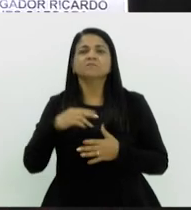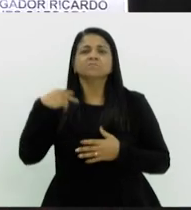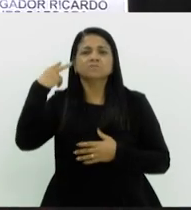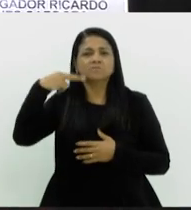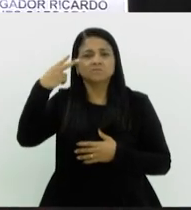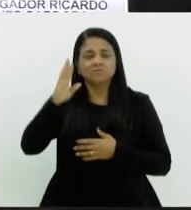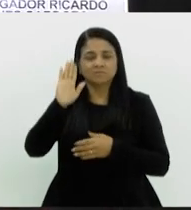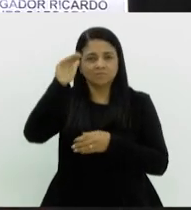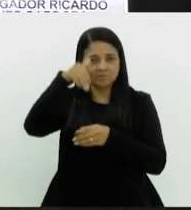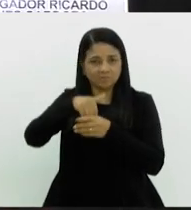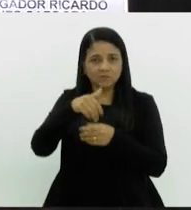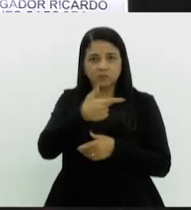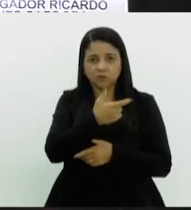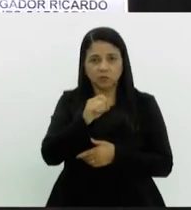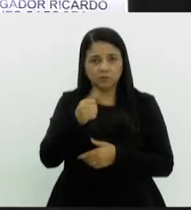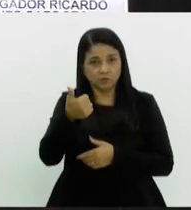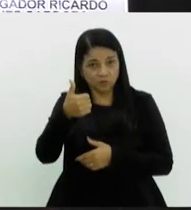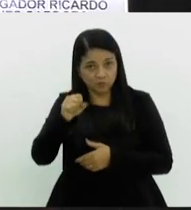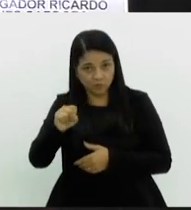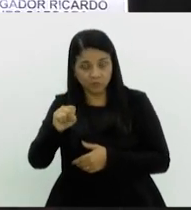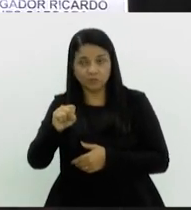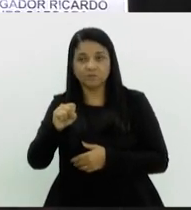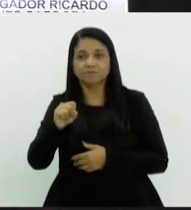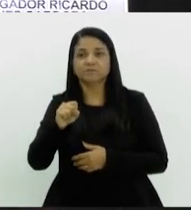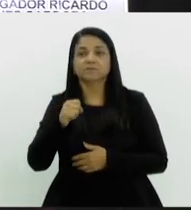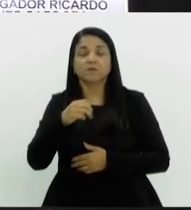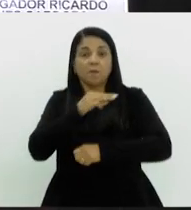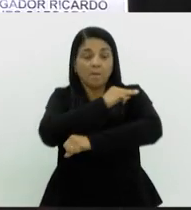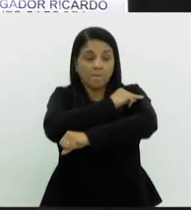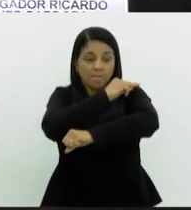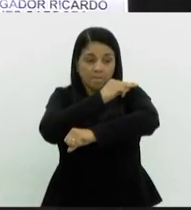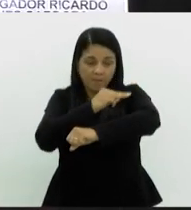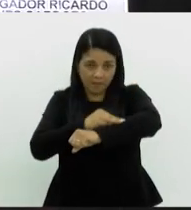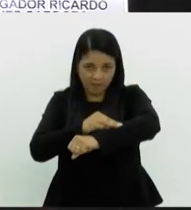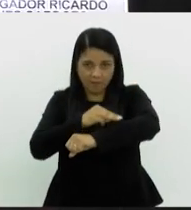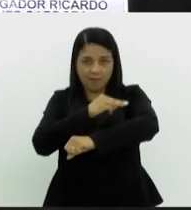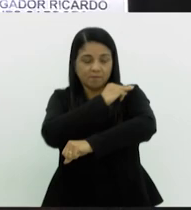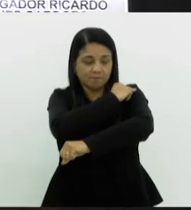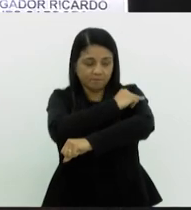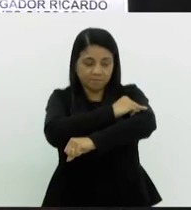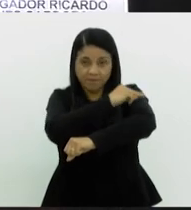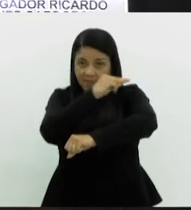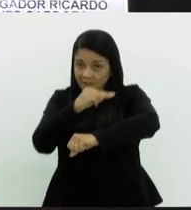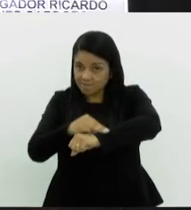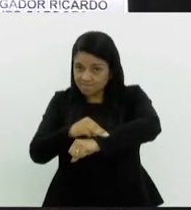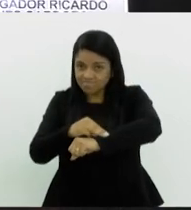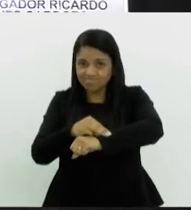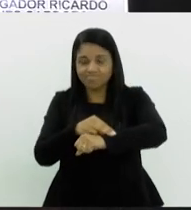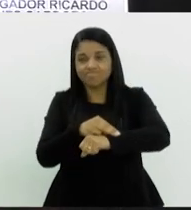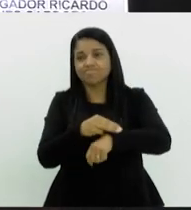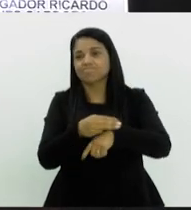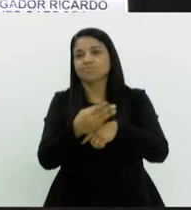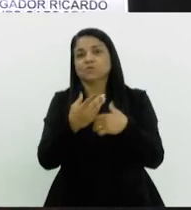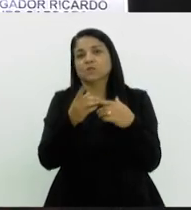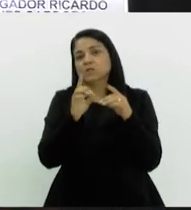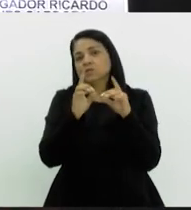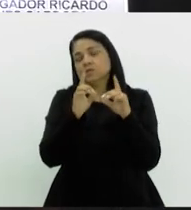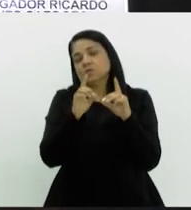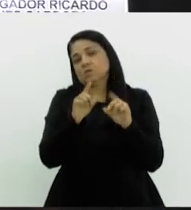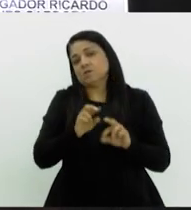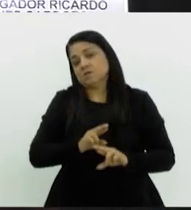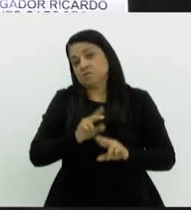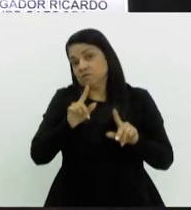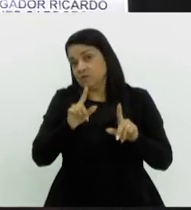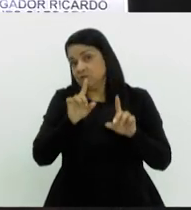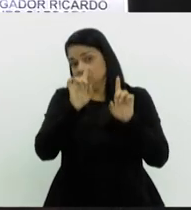em 2018. Macaé ainda não era em trânsito especial. E isso